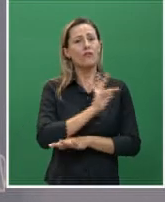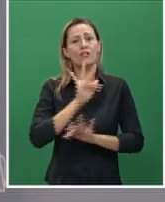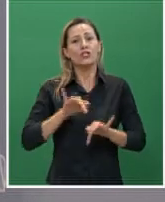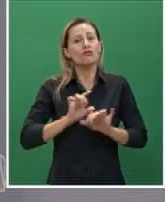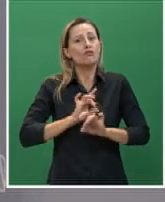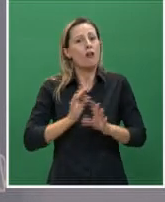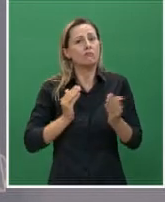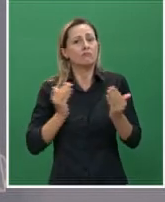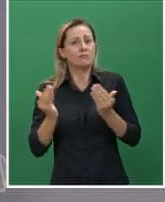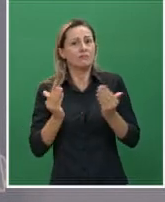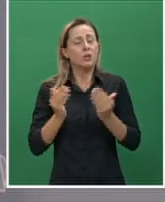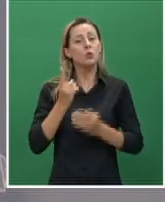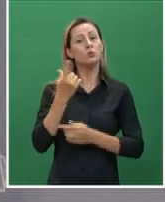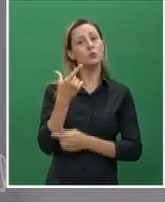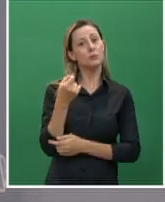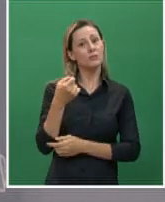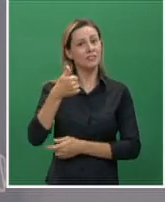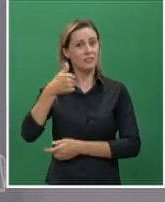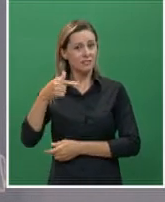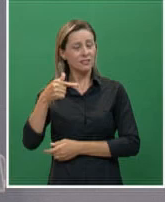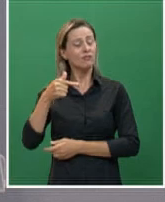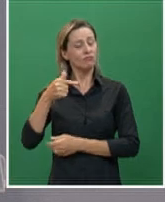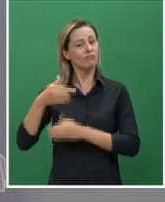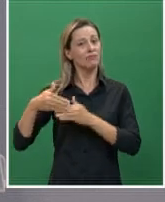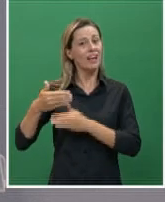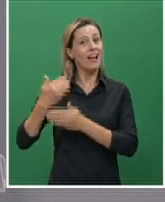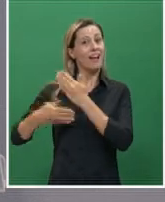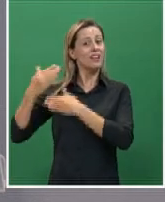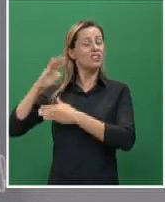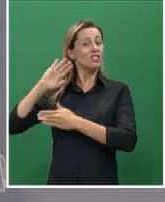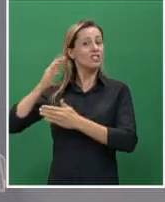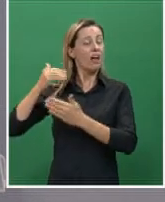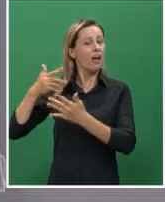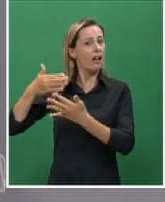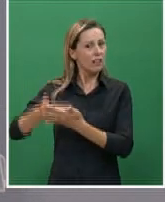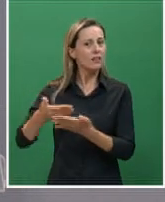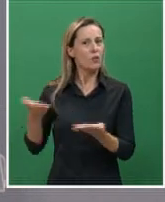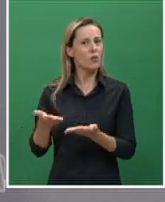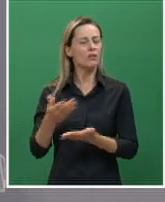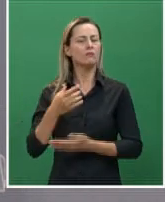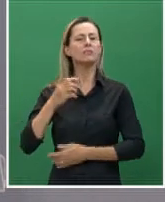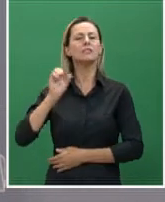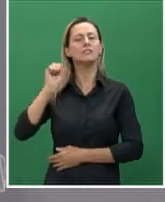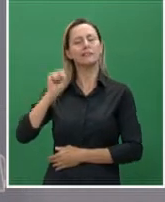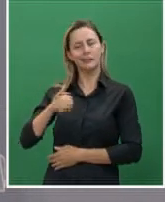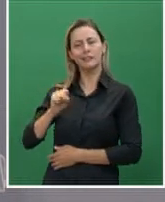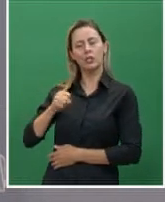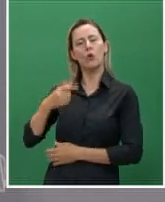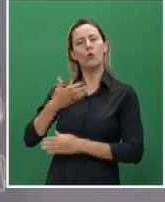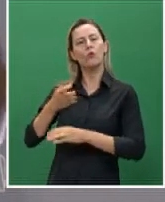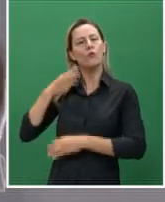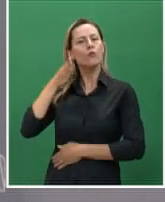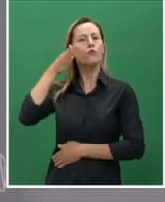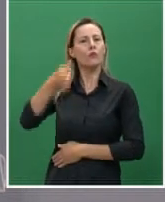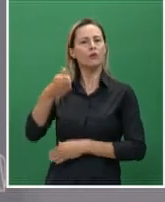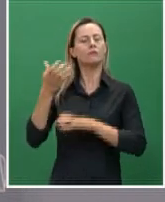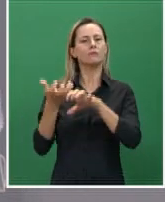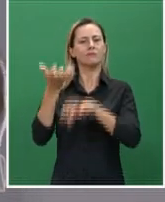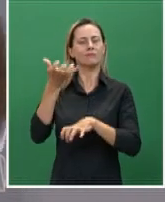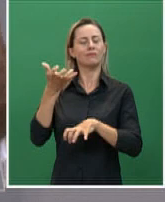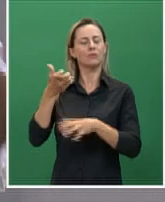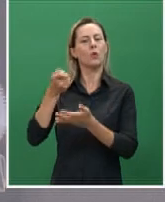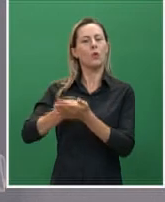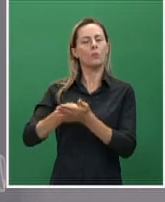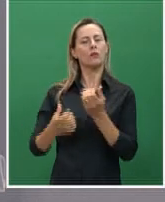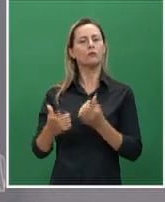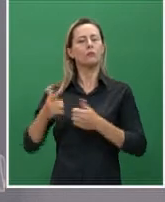e assim com que estão desde 2017 em andamento eu tive sim como deputado federal várias vezes Brasília tentando contribuir cumprir